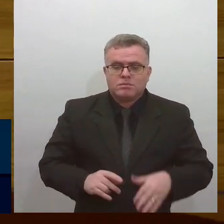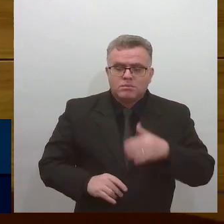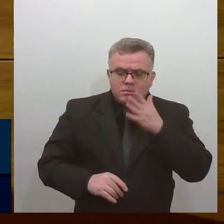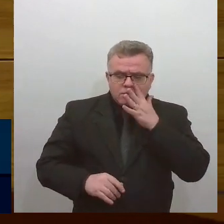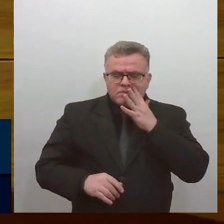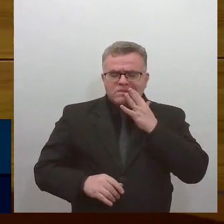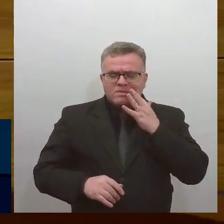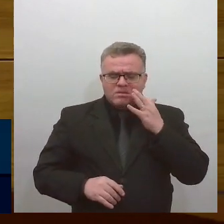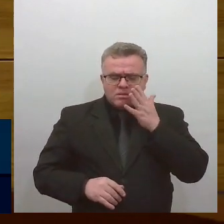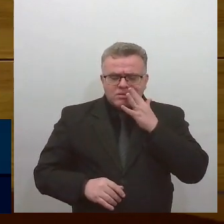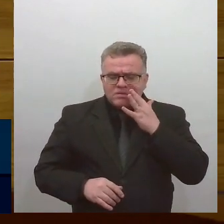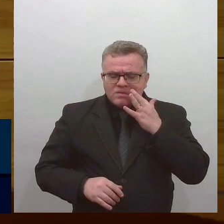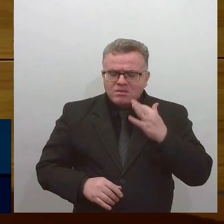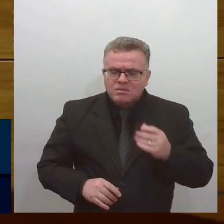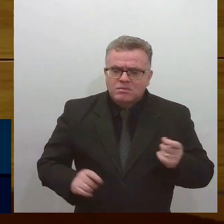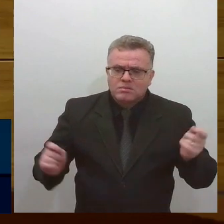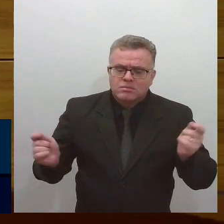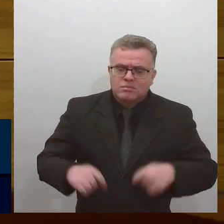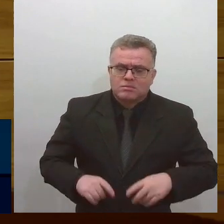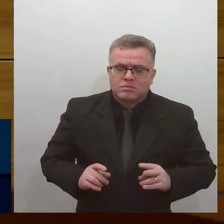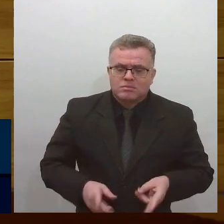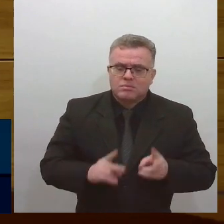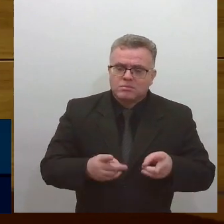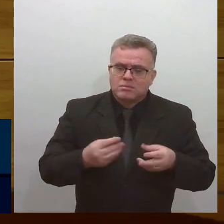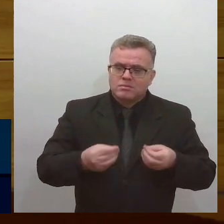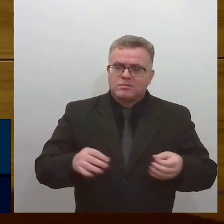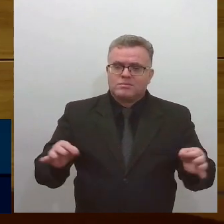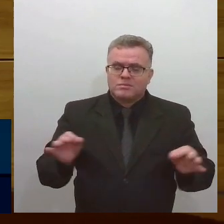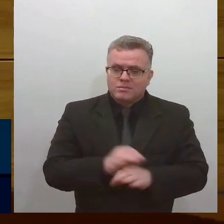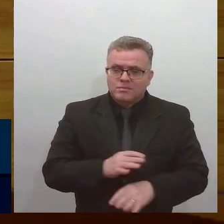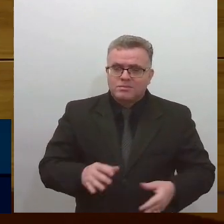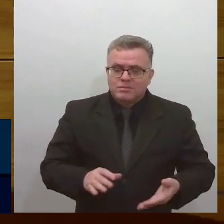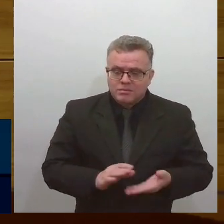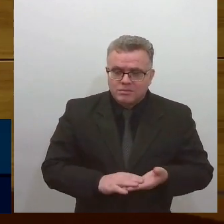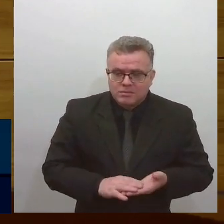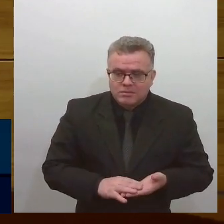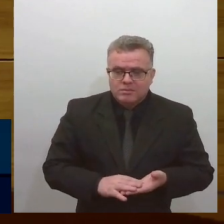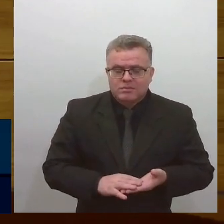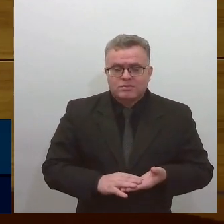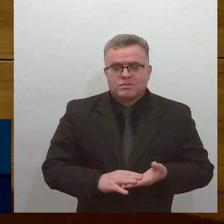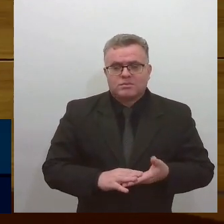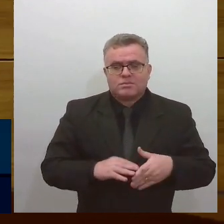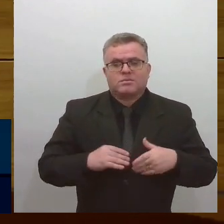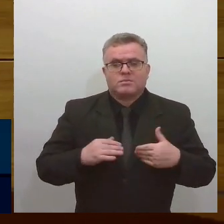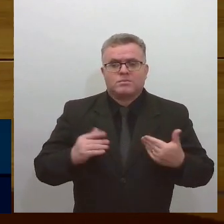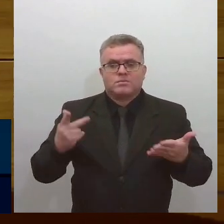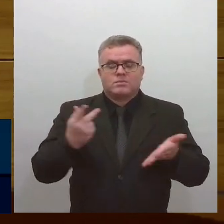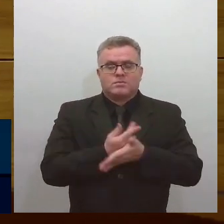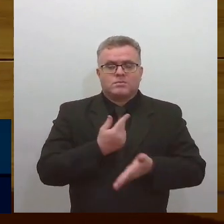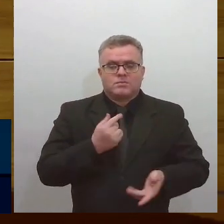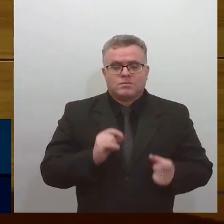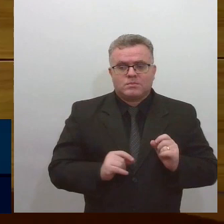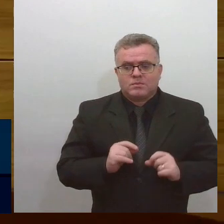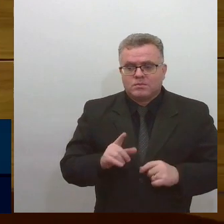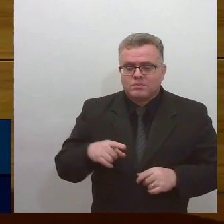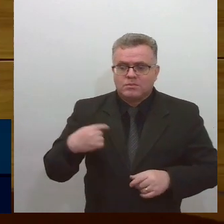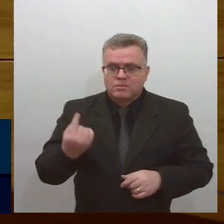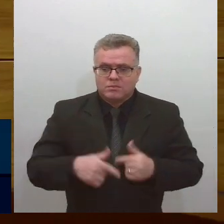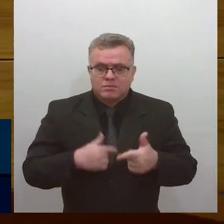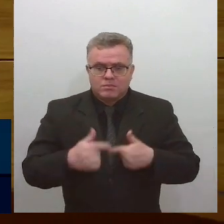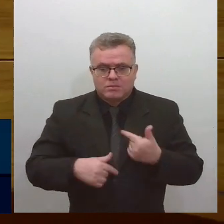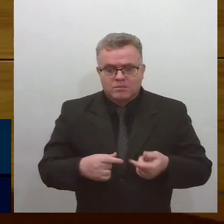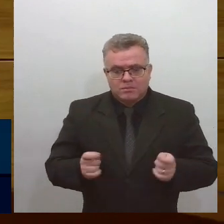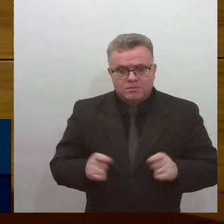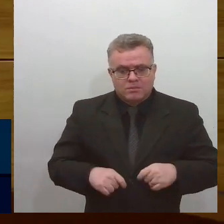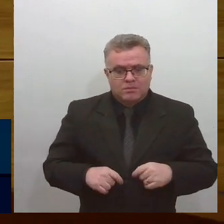quanto parece Ah vamos construir um Contorno não é assim né a gente que trabalha nesse meio há muito tempo